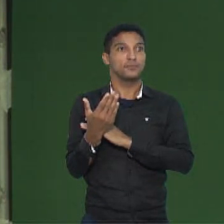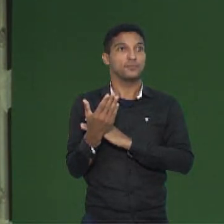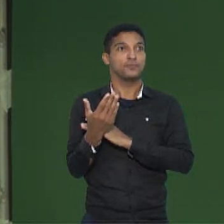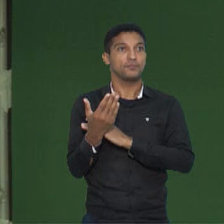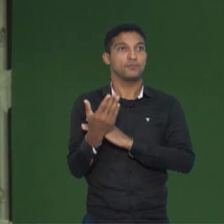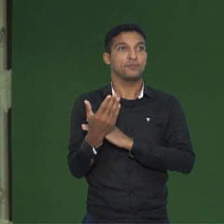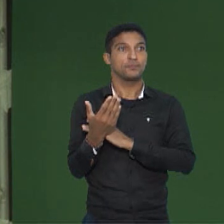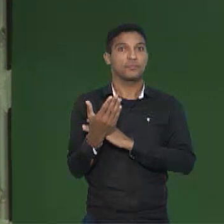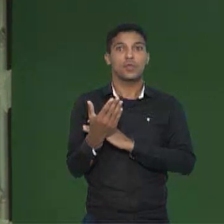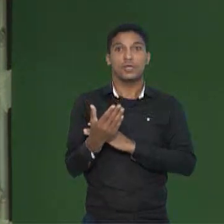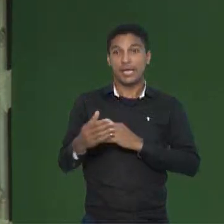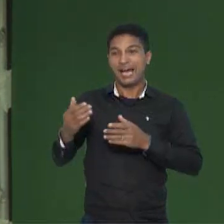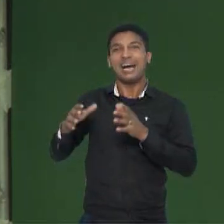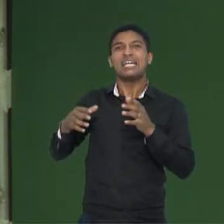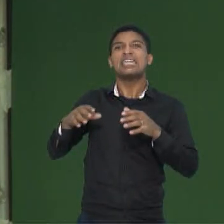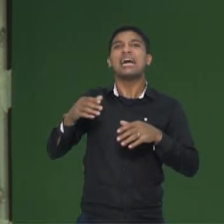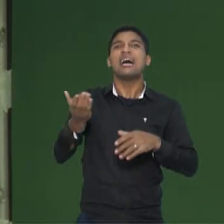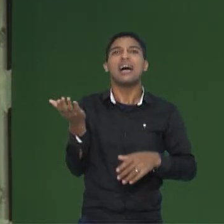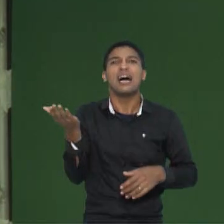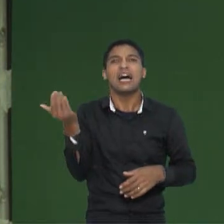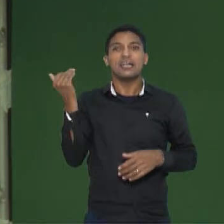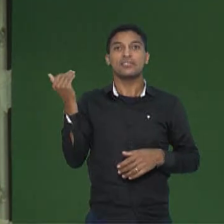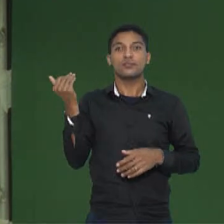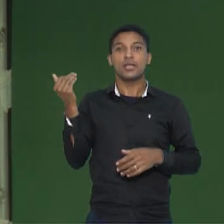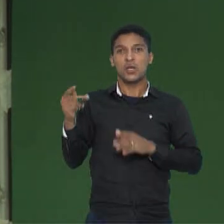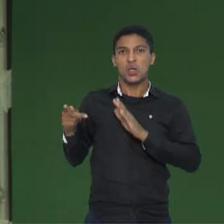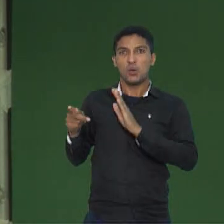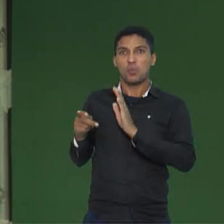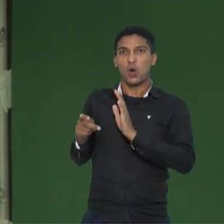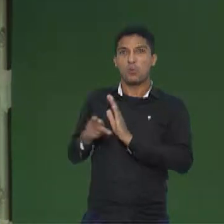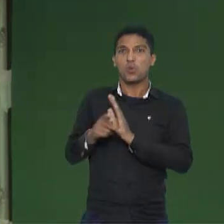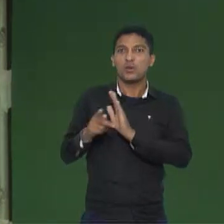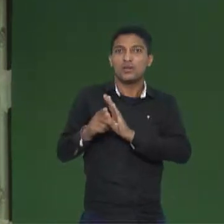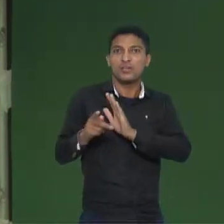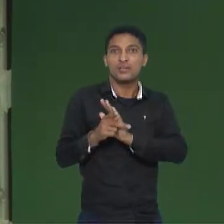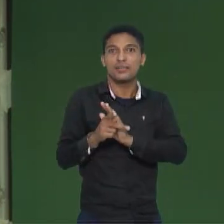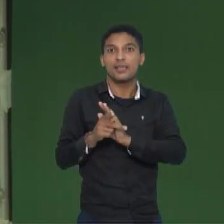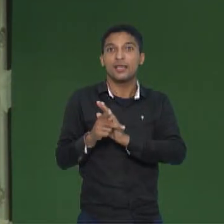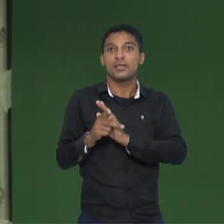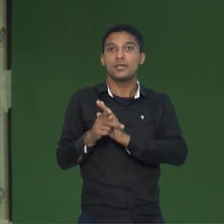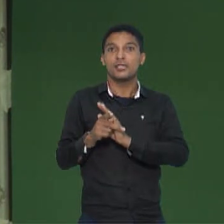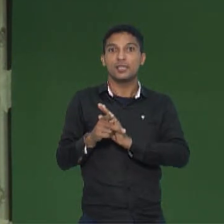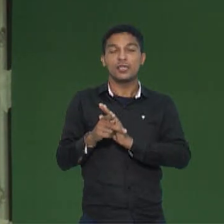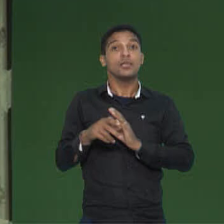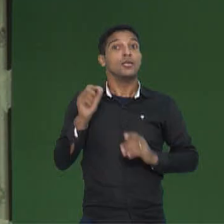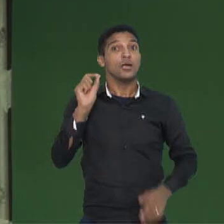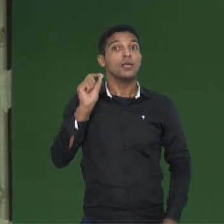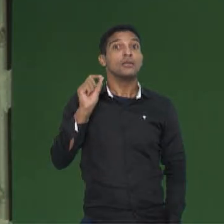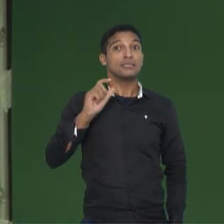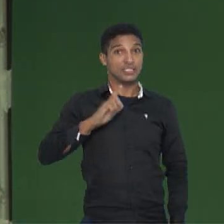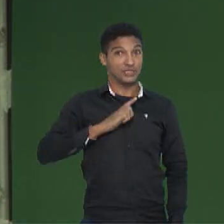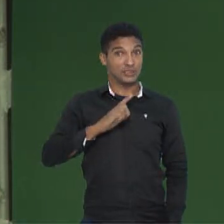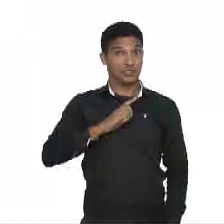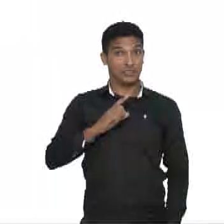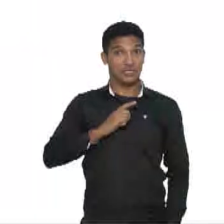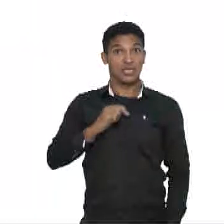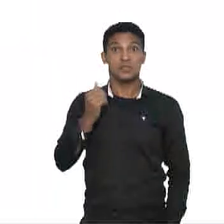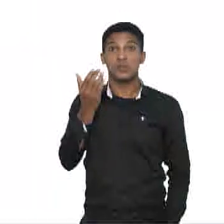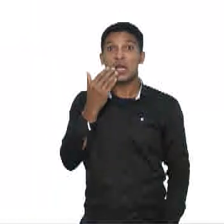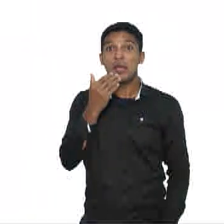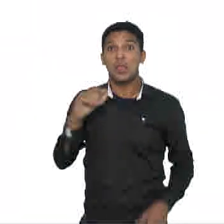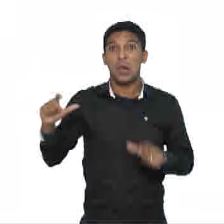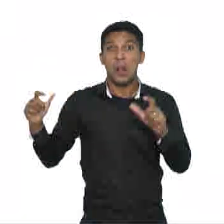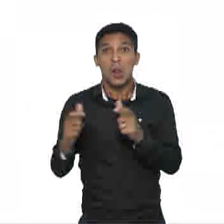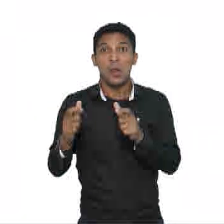drasticamente o nicho alimentar ao diminuir a variedade de mantimentos disponíveis. Com a virada para